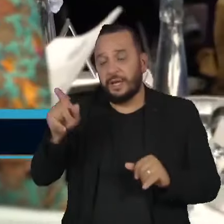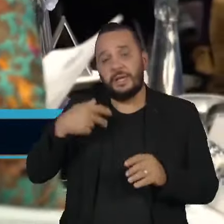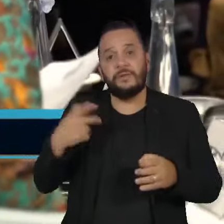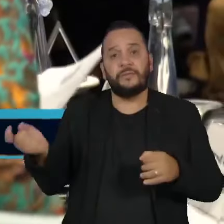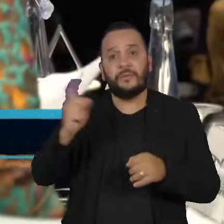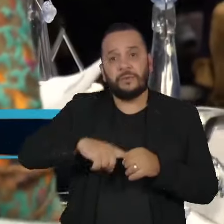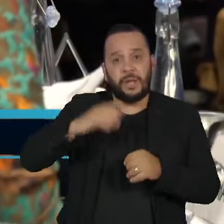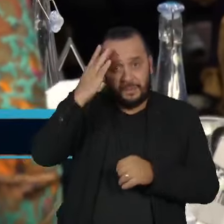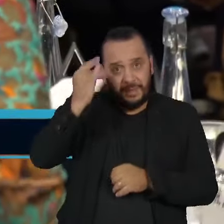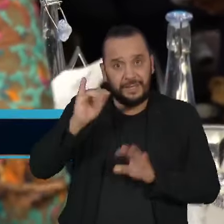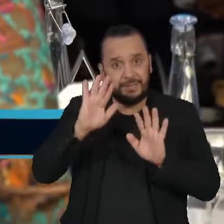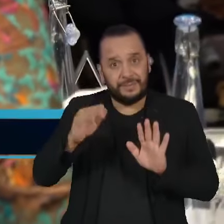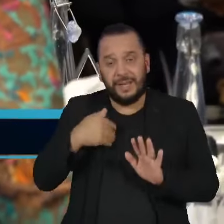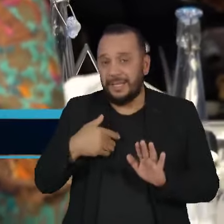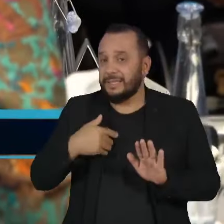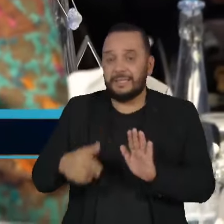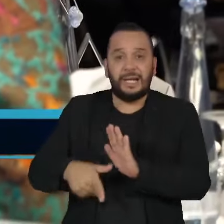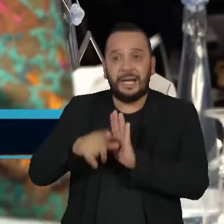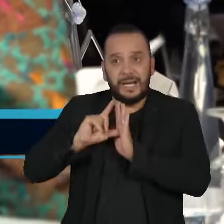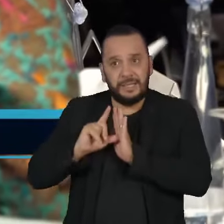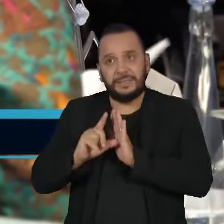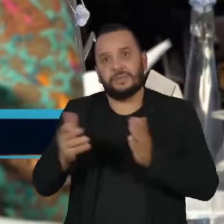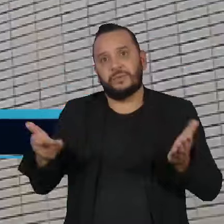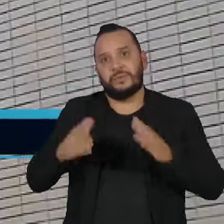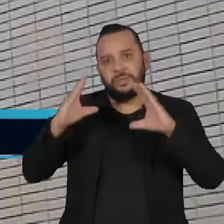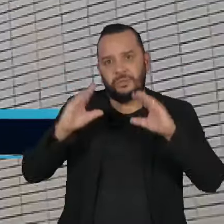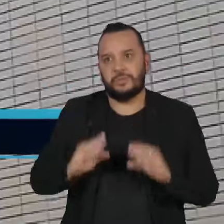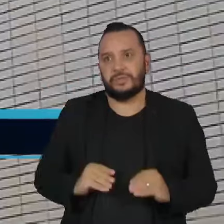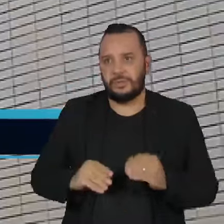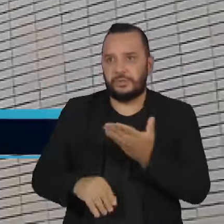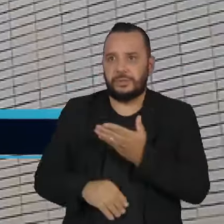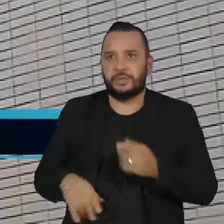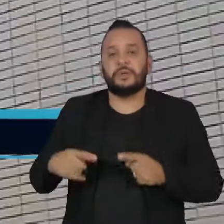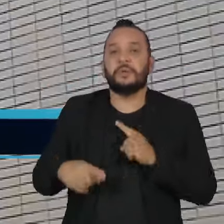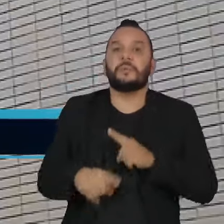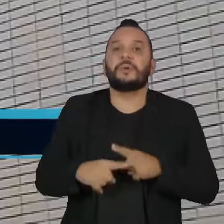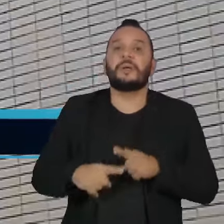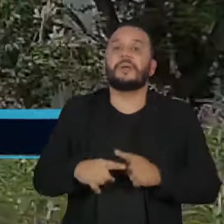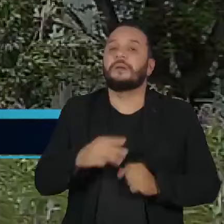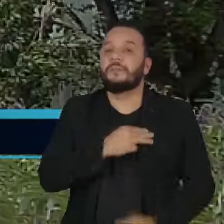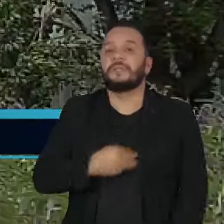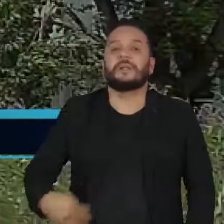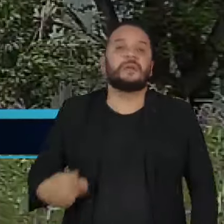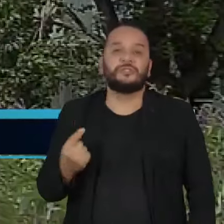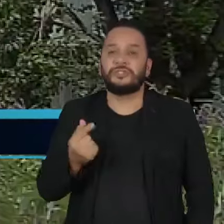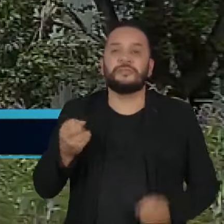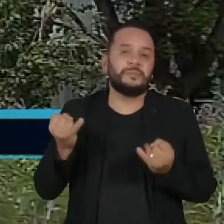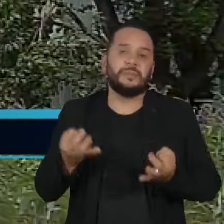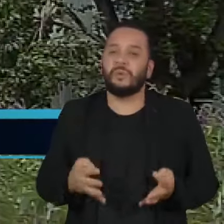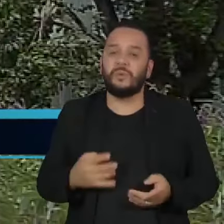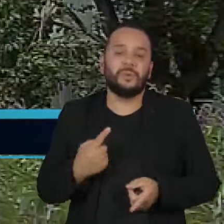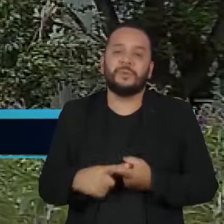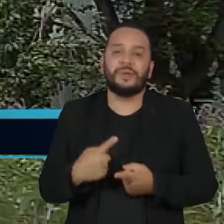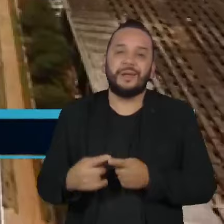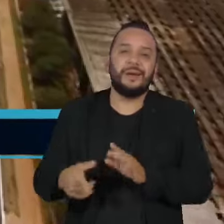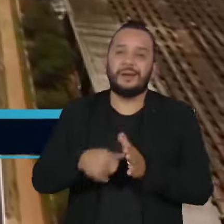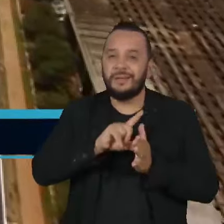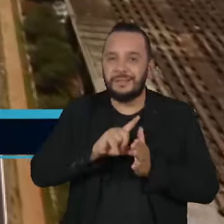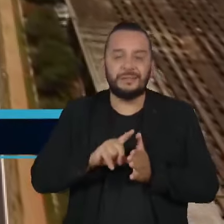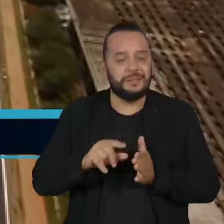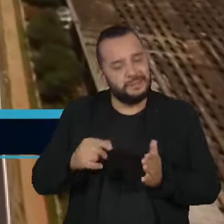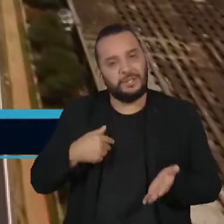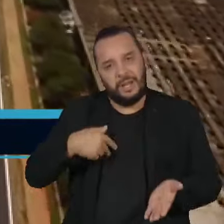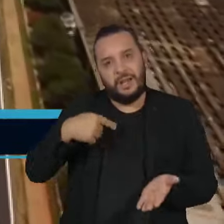fim do dia, mas o embarque foi antecipado para esta noite. A mudança, segundo o Ministério da Fazenda, é motivada pela agenda econômica e